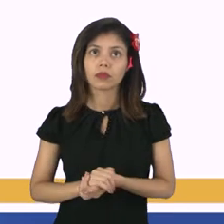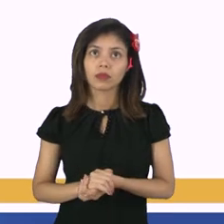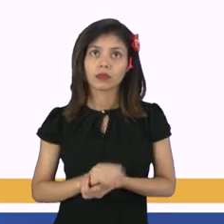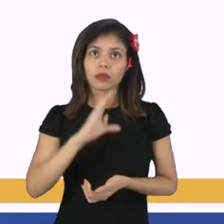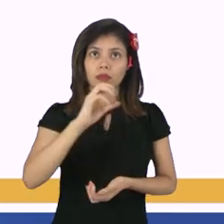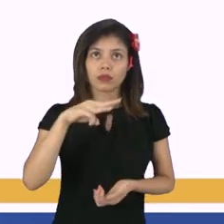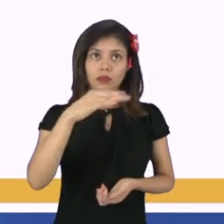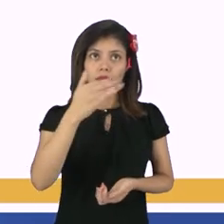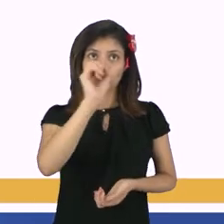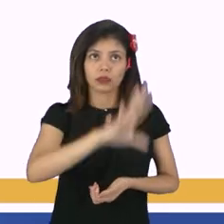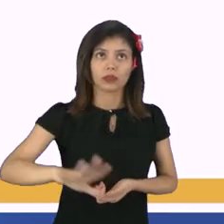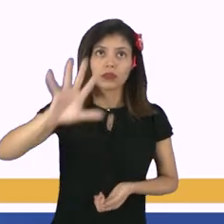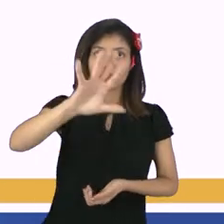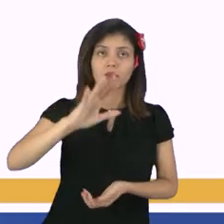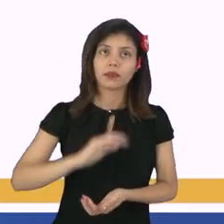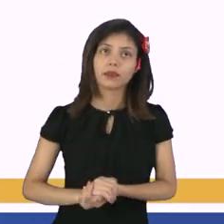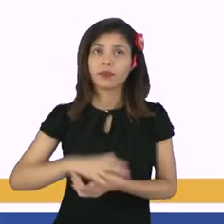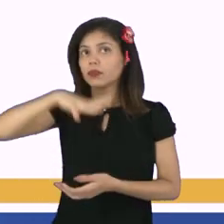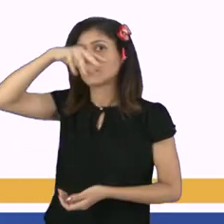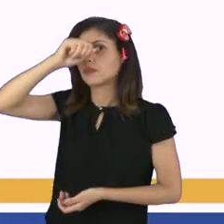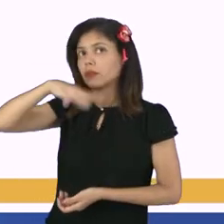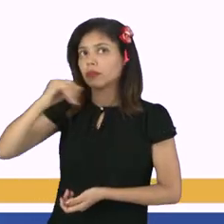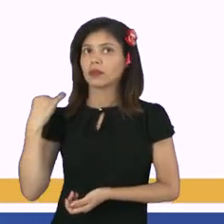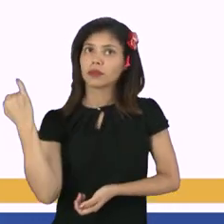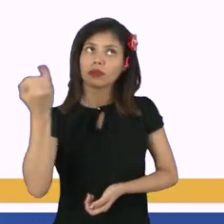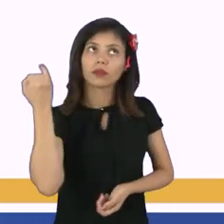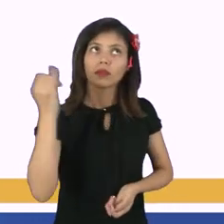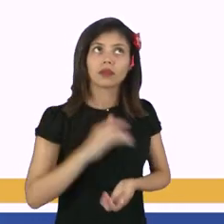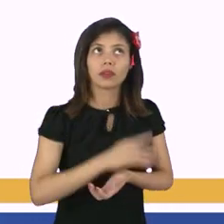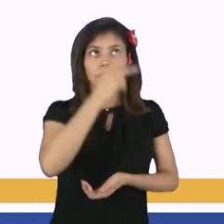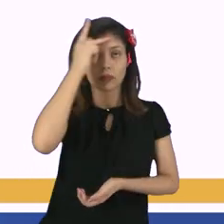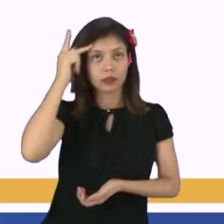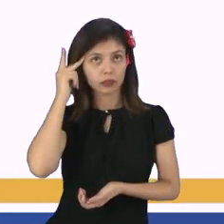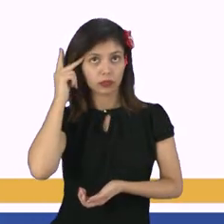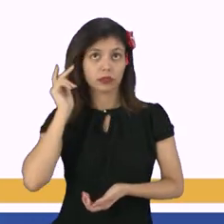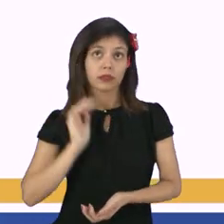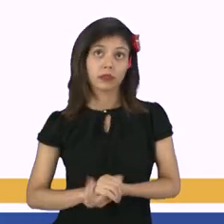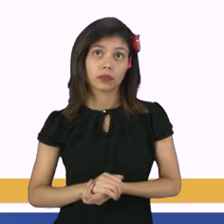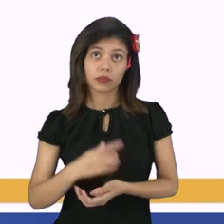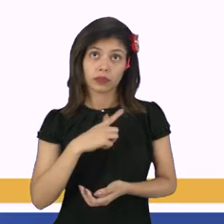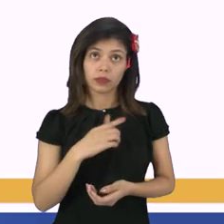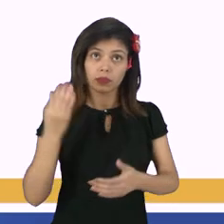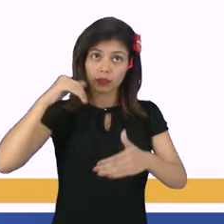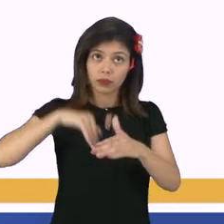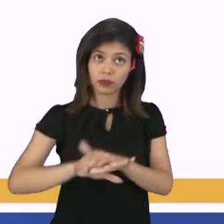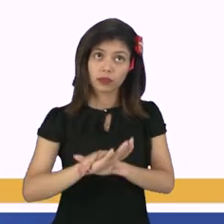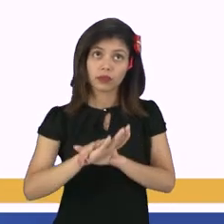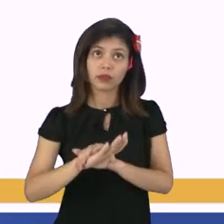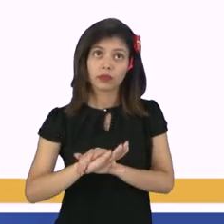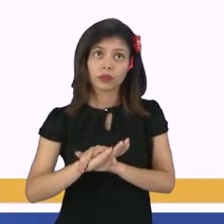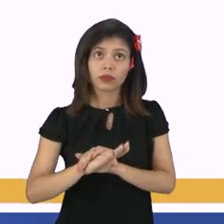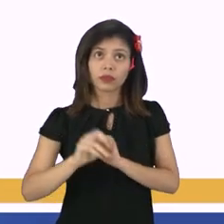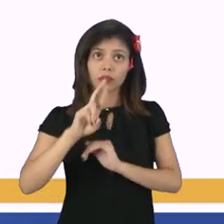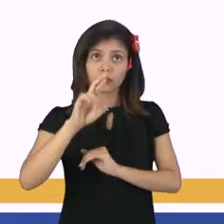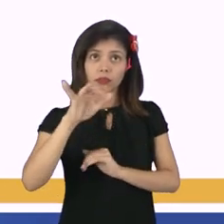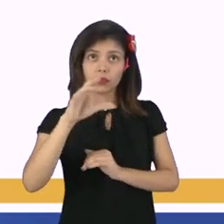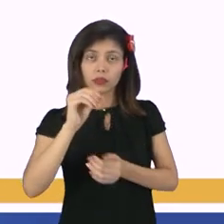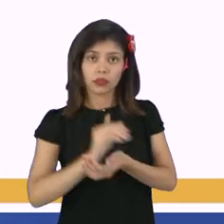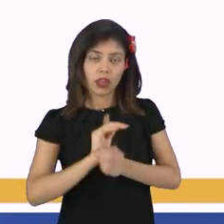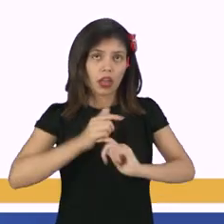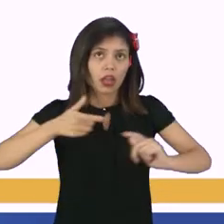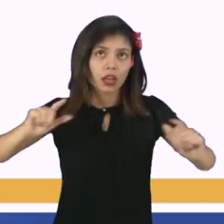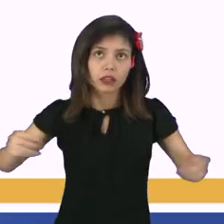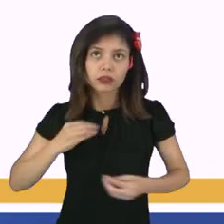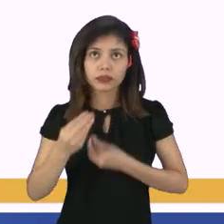comoção nacional esse oxigênio fundamental para os enfermos da covilhã 19 é armazenado em recipientes grandes